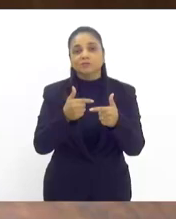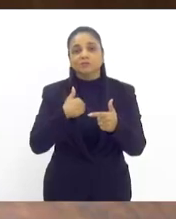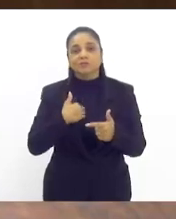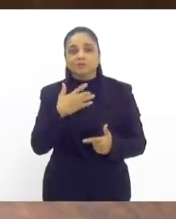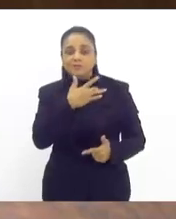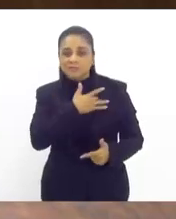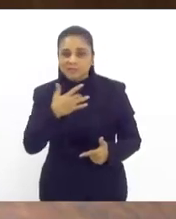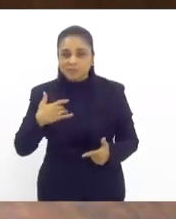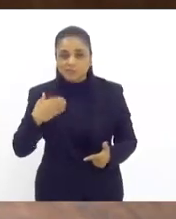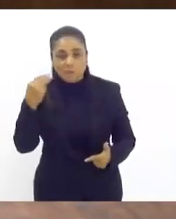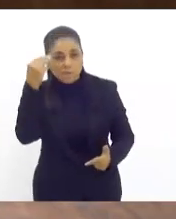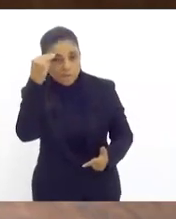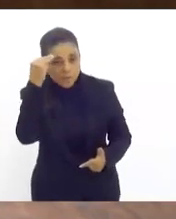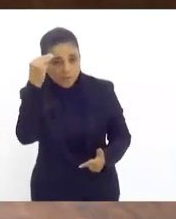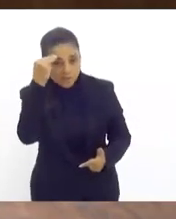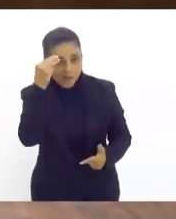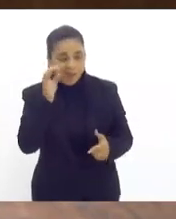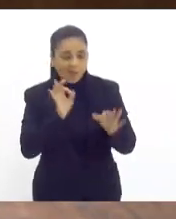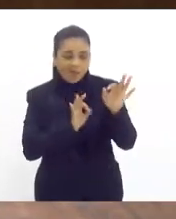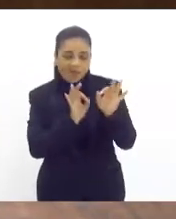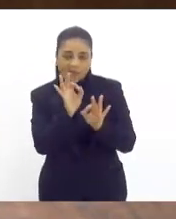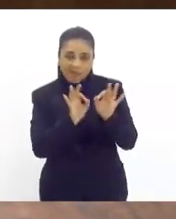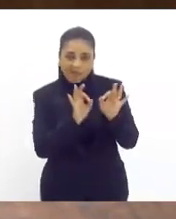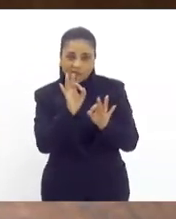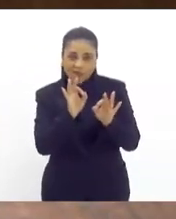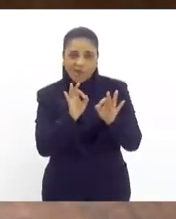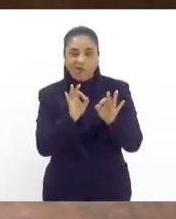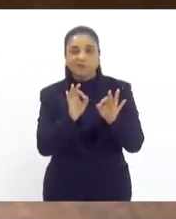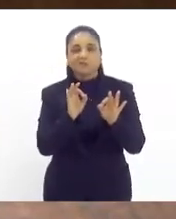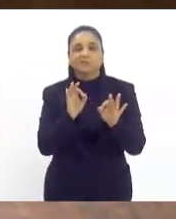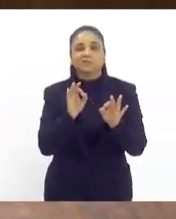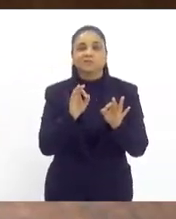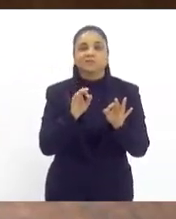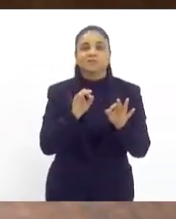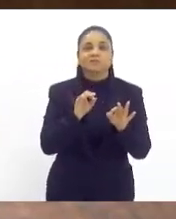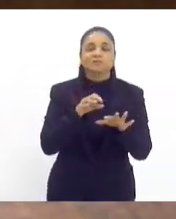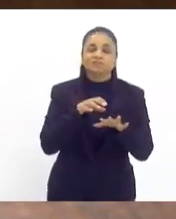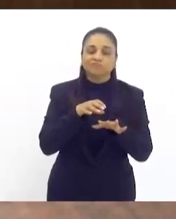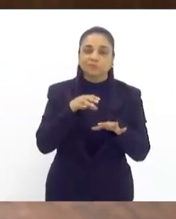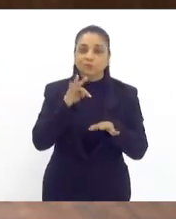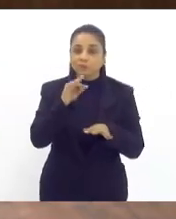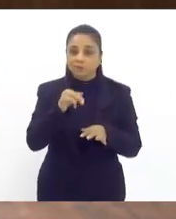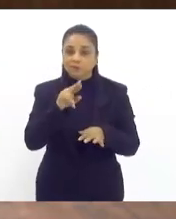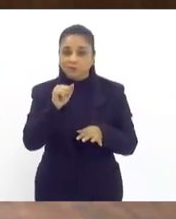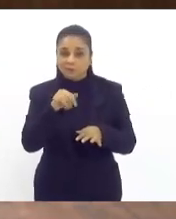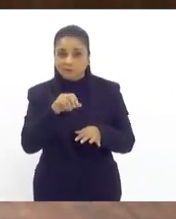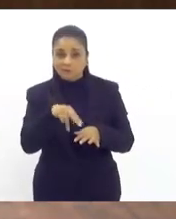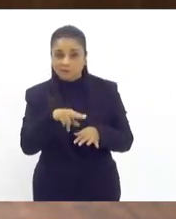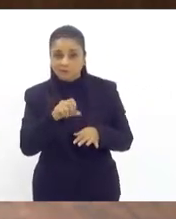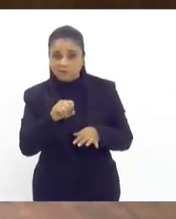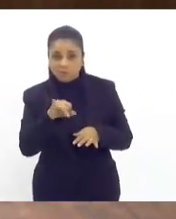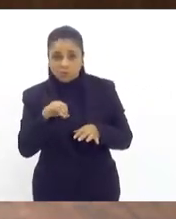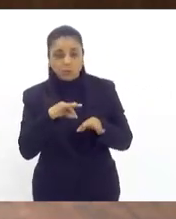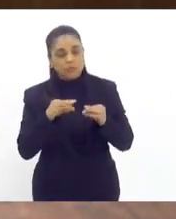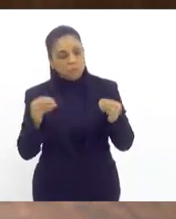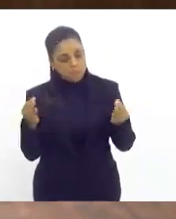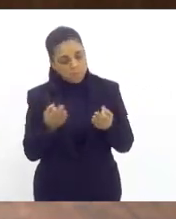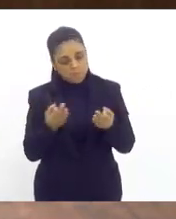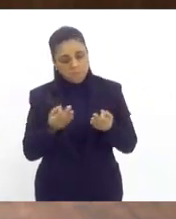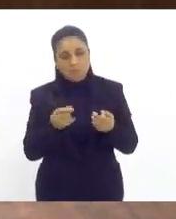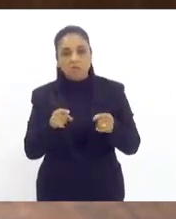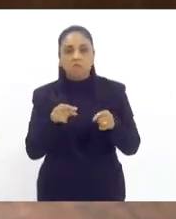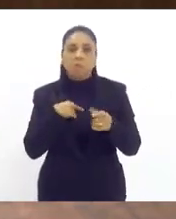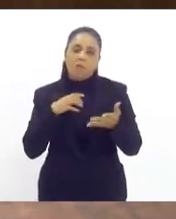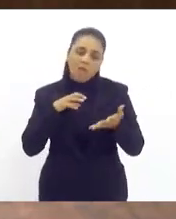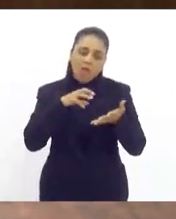de restabelecimento da Ordem do trânsito citadino enfim é um debate complexo e nós queria registrar